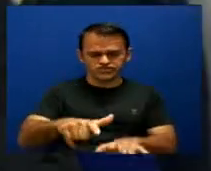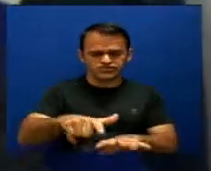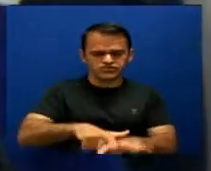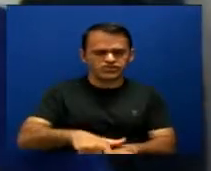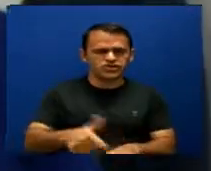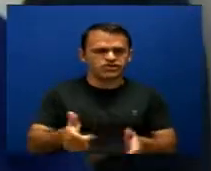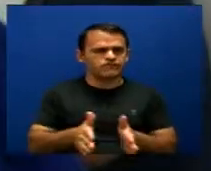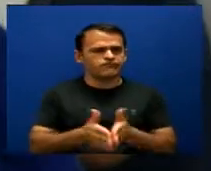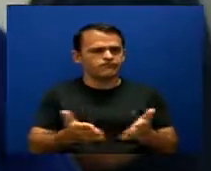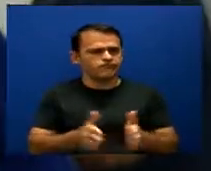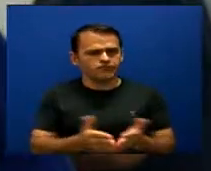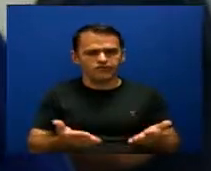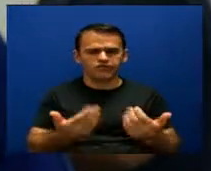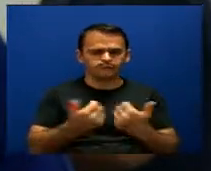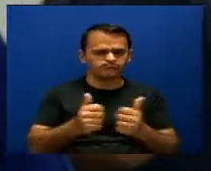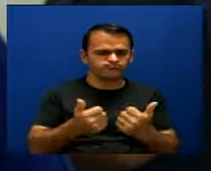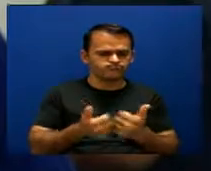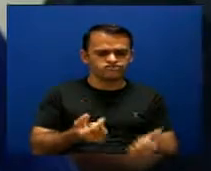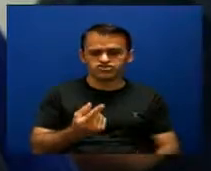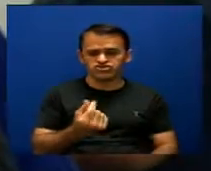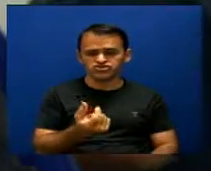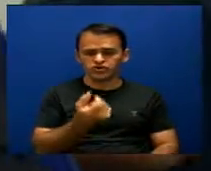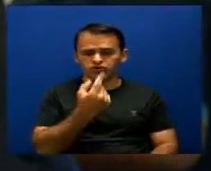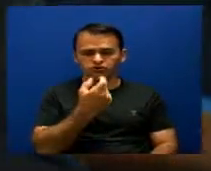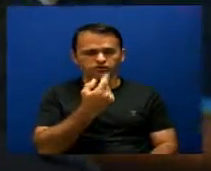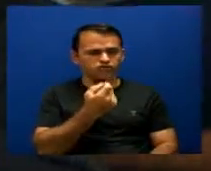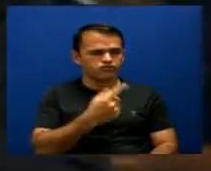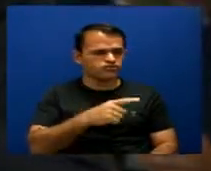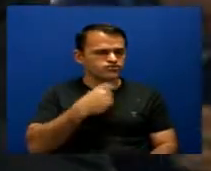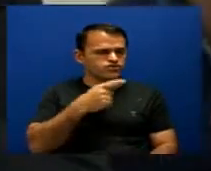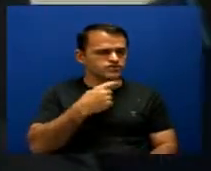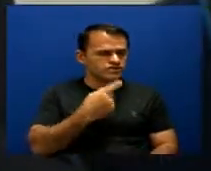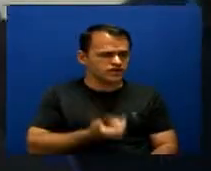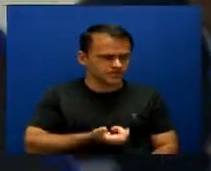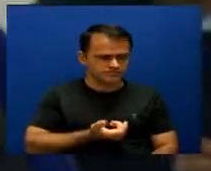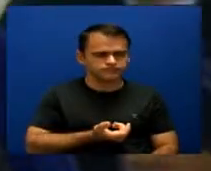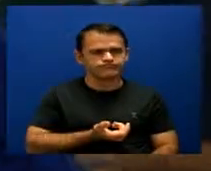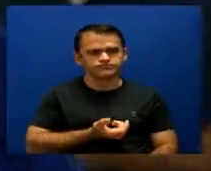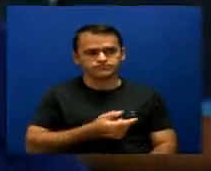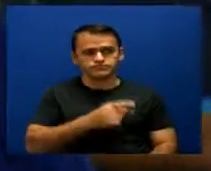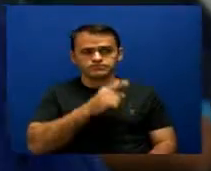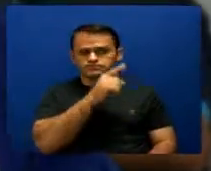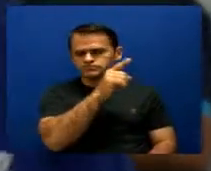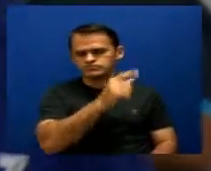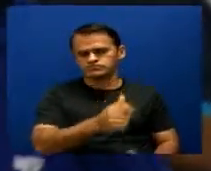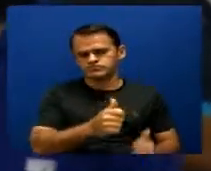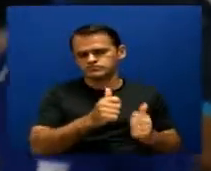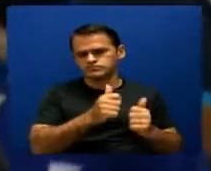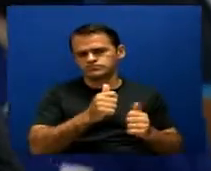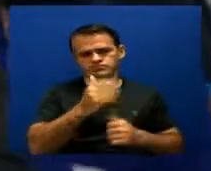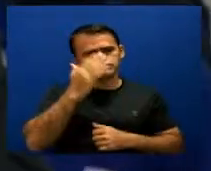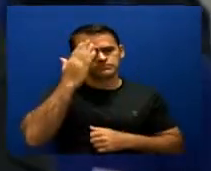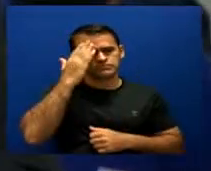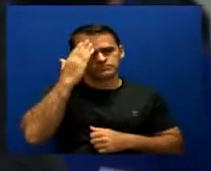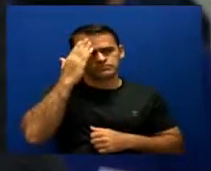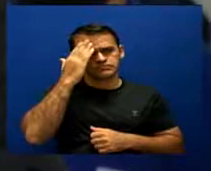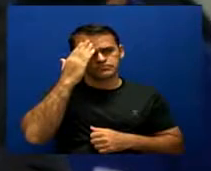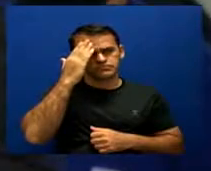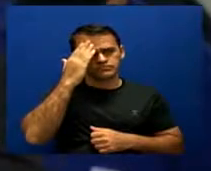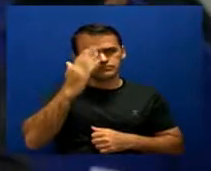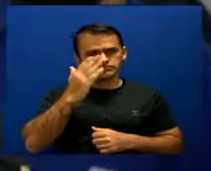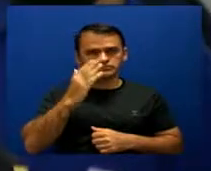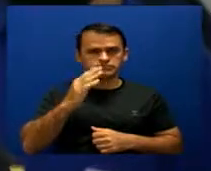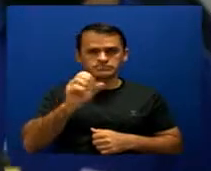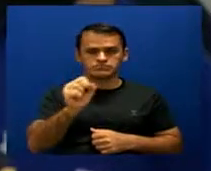não tem condição de comprar nenhuma aspirina. Então, que Deus continue abençoando você. Eu sei que a parte de Vossa Excelência é na